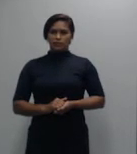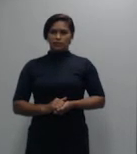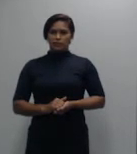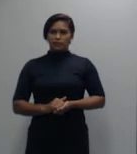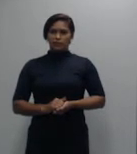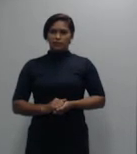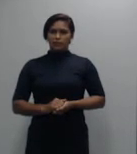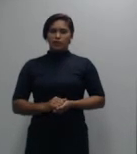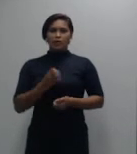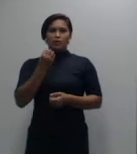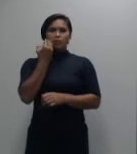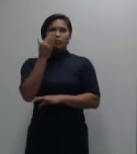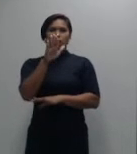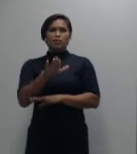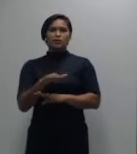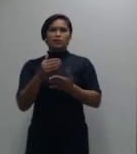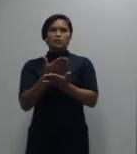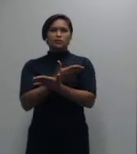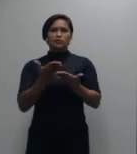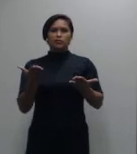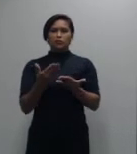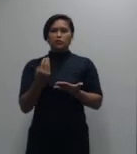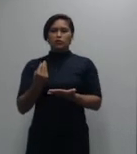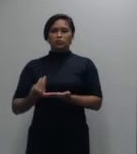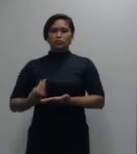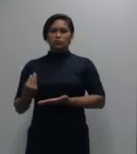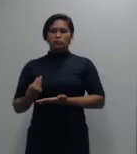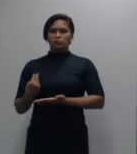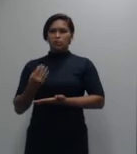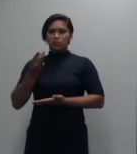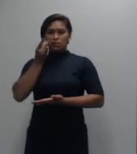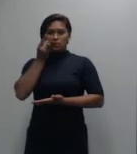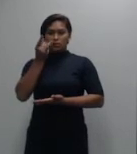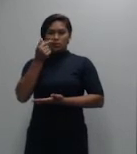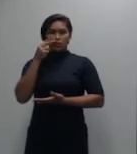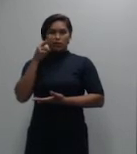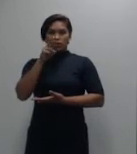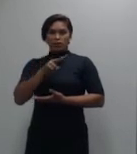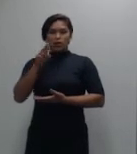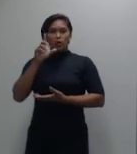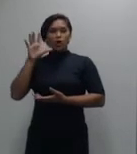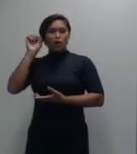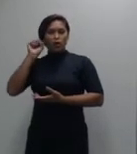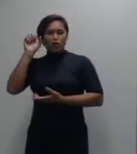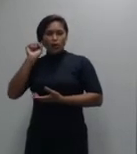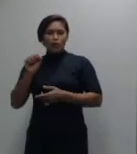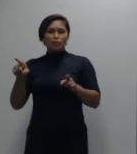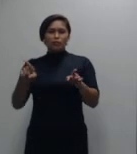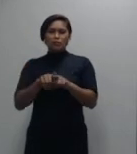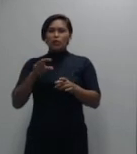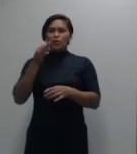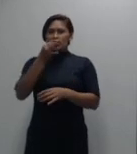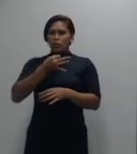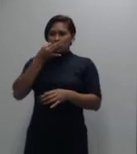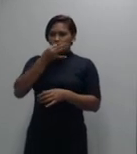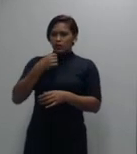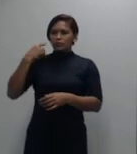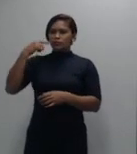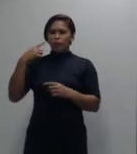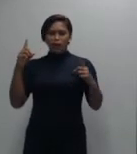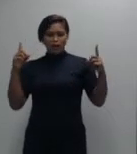Oi boa tarde a todos presente e ouvir com atenção as suas combativas